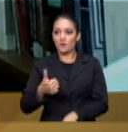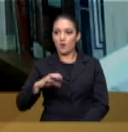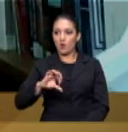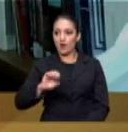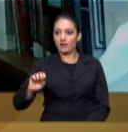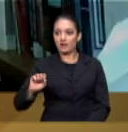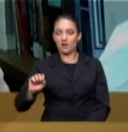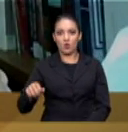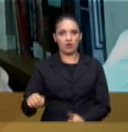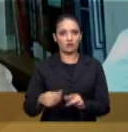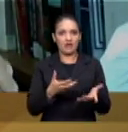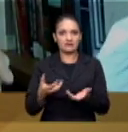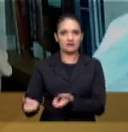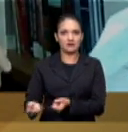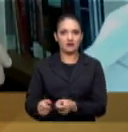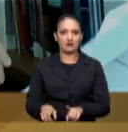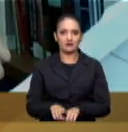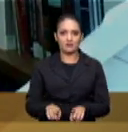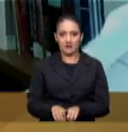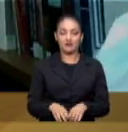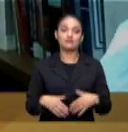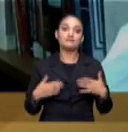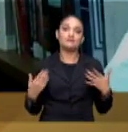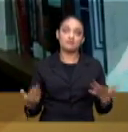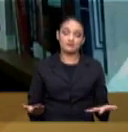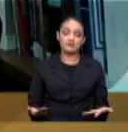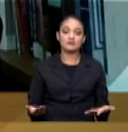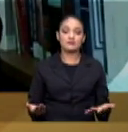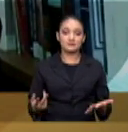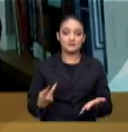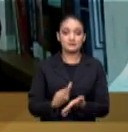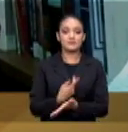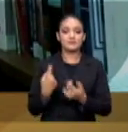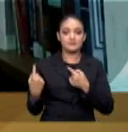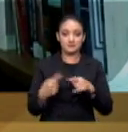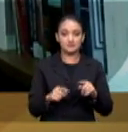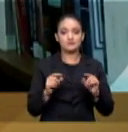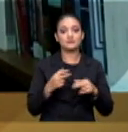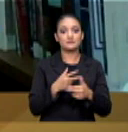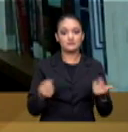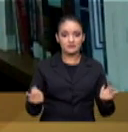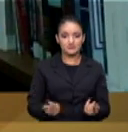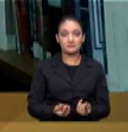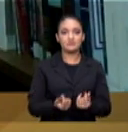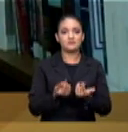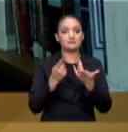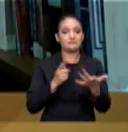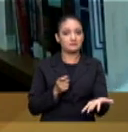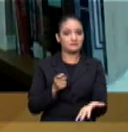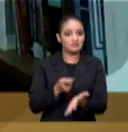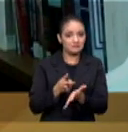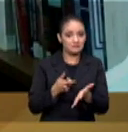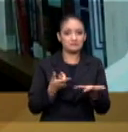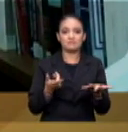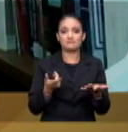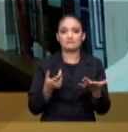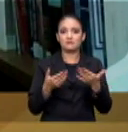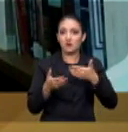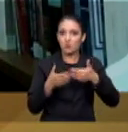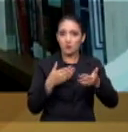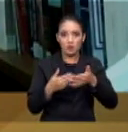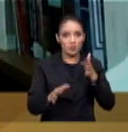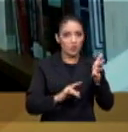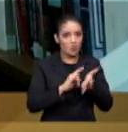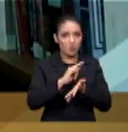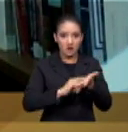não só malfere a expressão literal, que são rendimentos pagos a qualquer título,